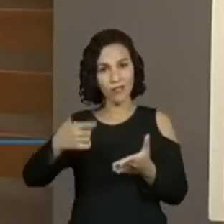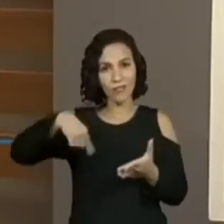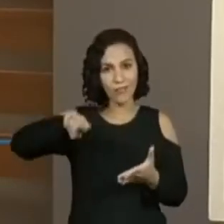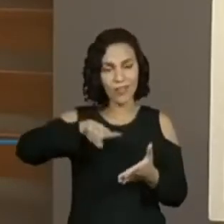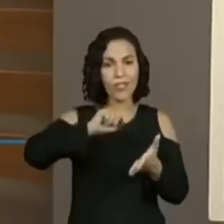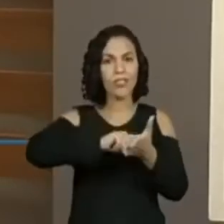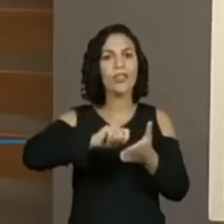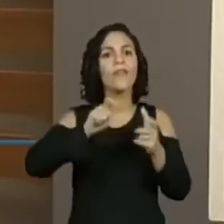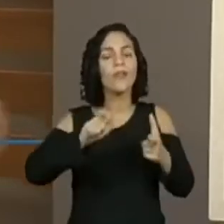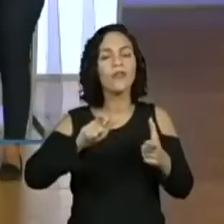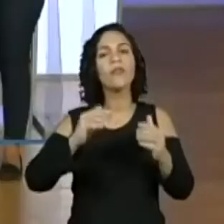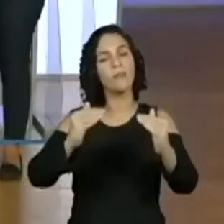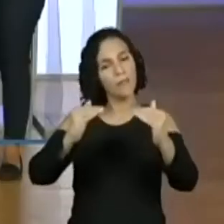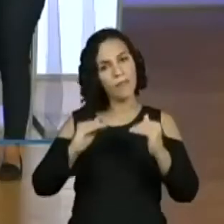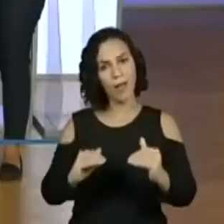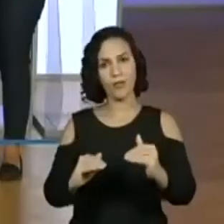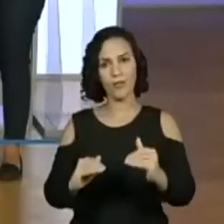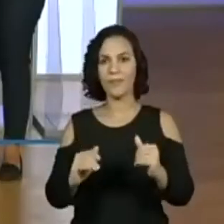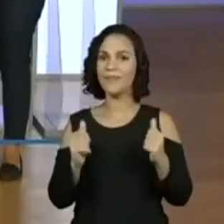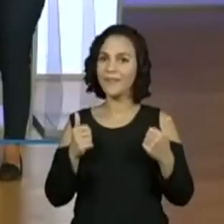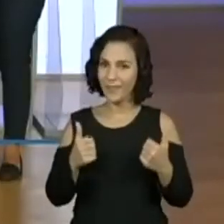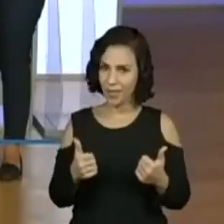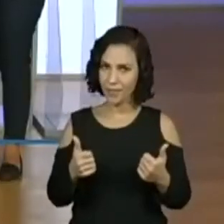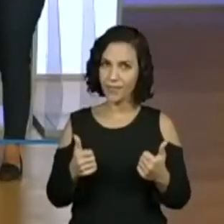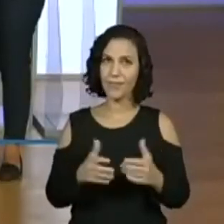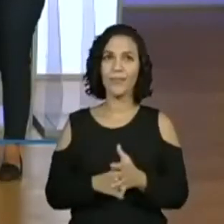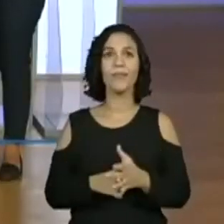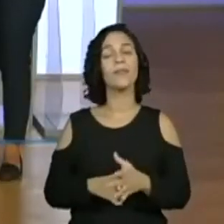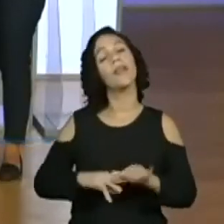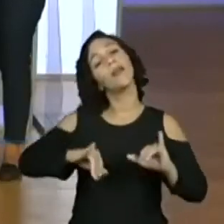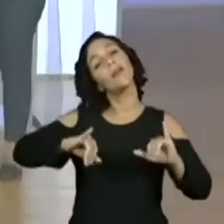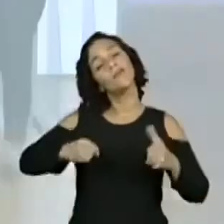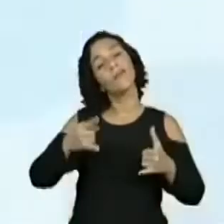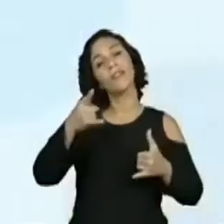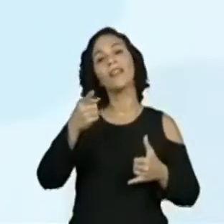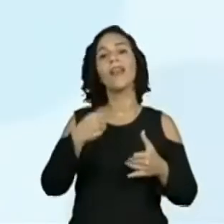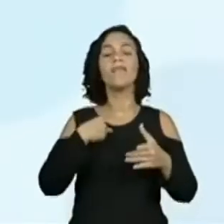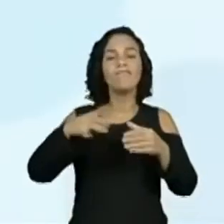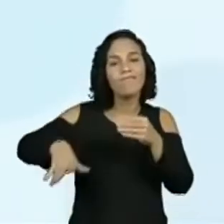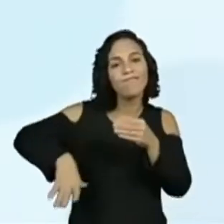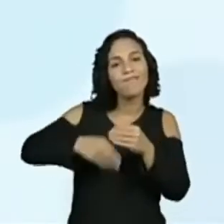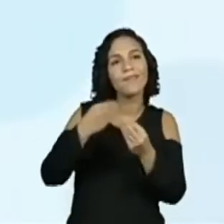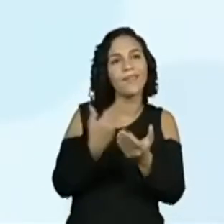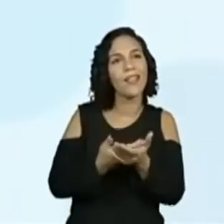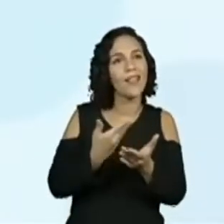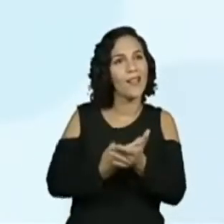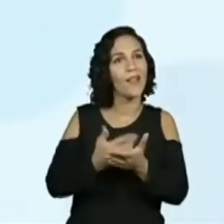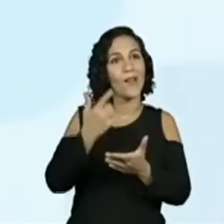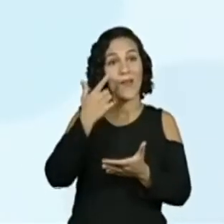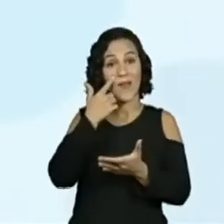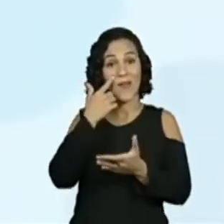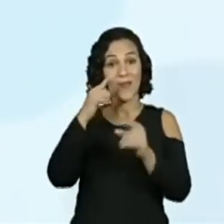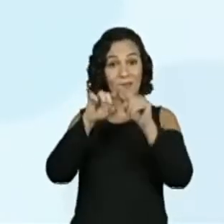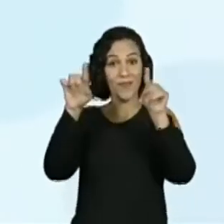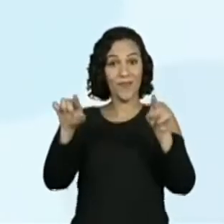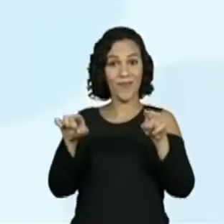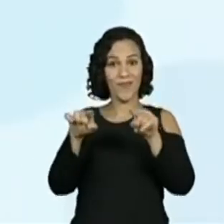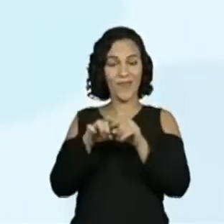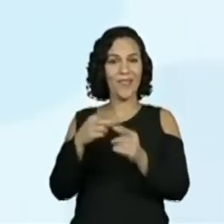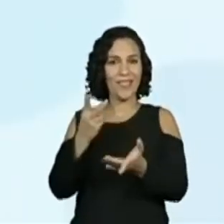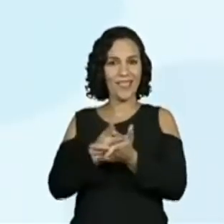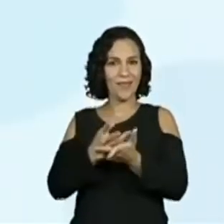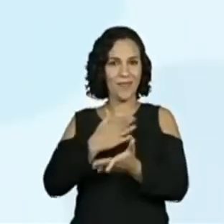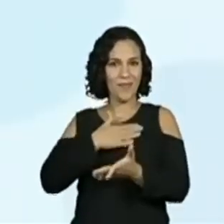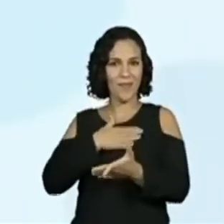Adivinha? Embaixo. Então já fica aí para eles complementarem a lista, E a gente vai fechar a aula lembrando disso. Ó, no mural da professora Ana Paula, eu sempre gosto de ter